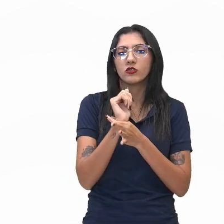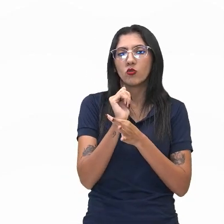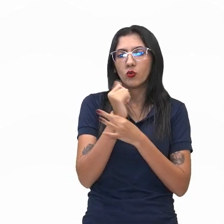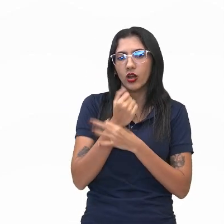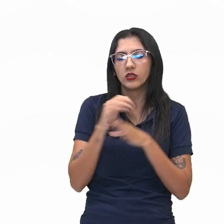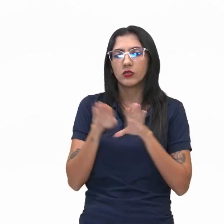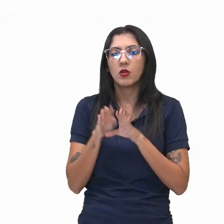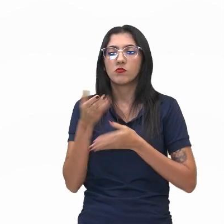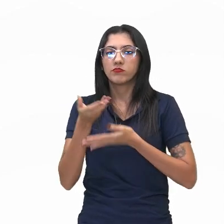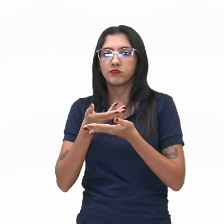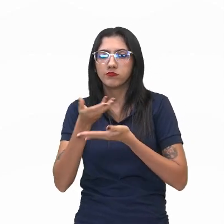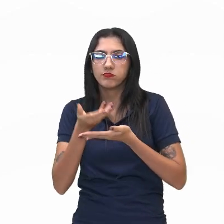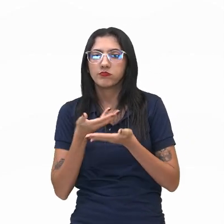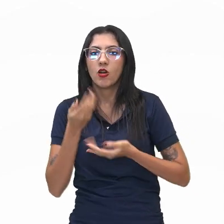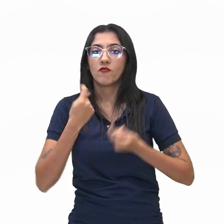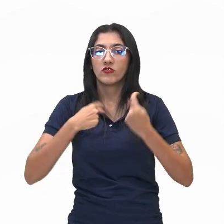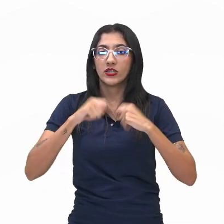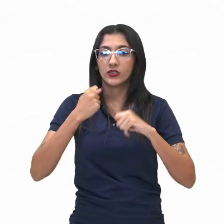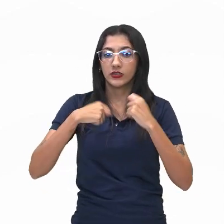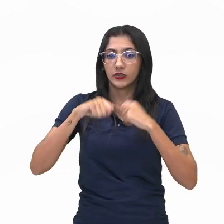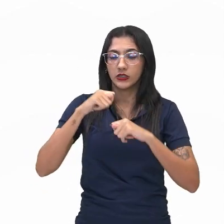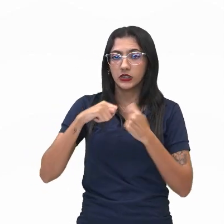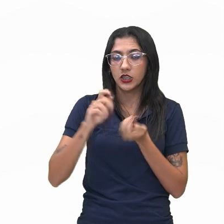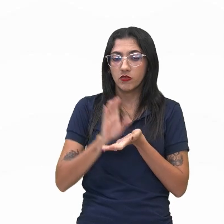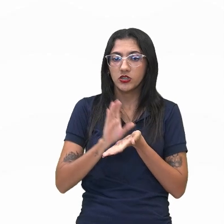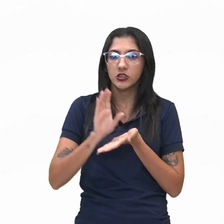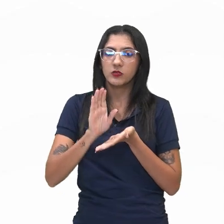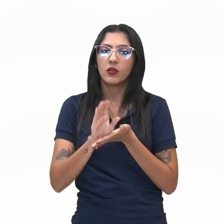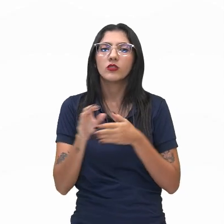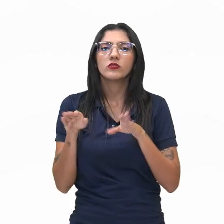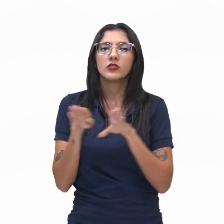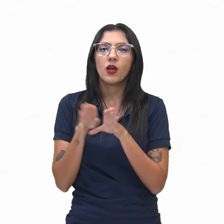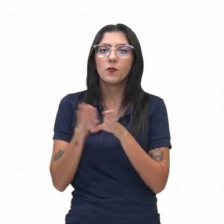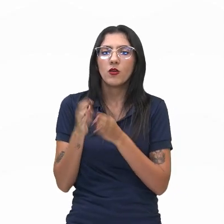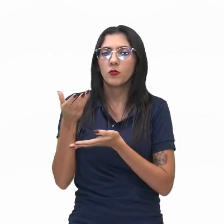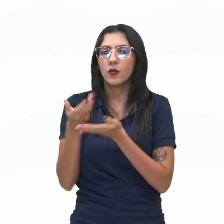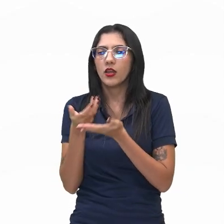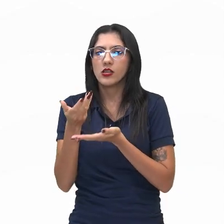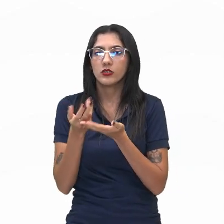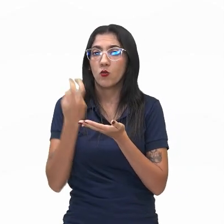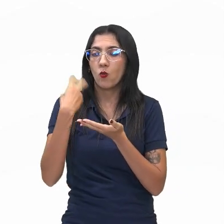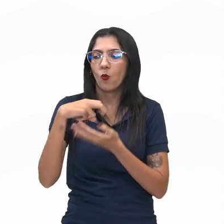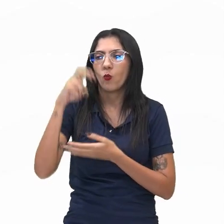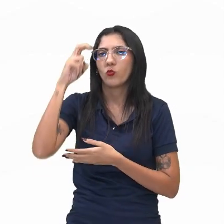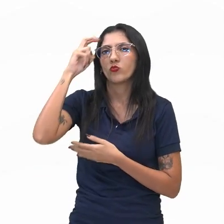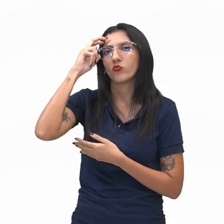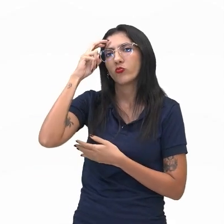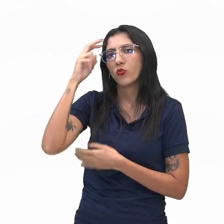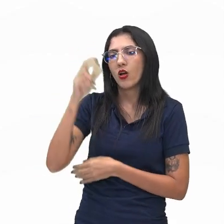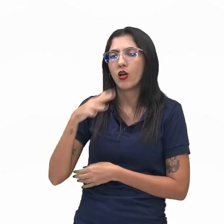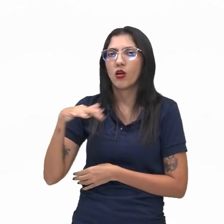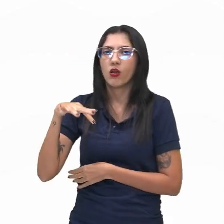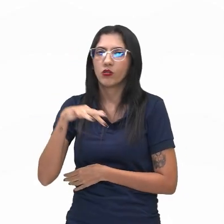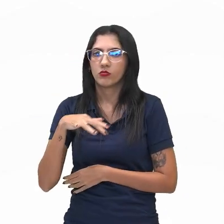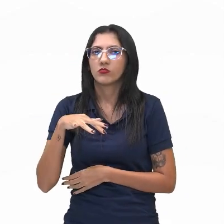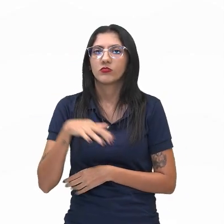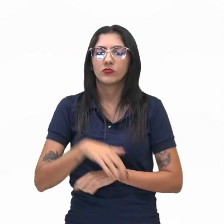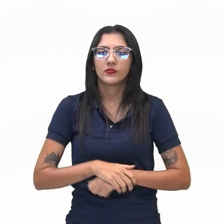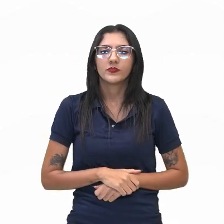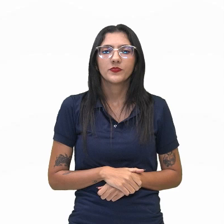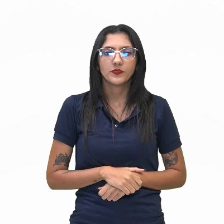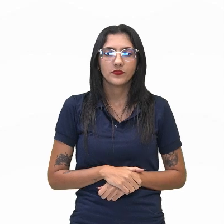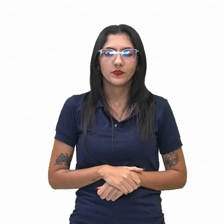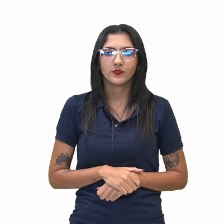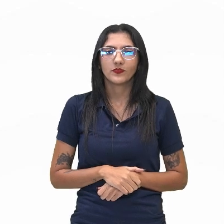segurança, a cooperação financeira e econômica e a cooperação cultural e pessoal.